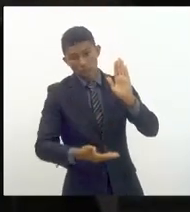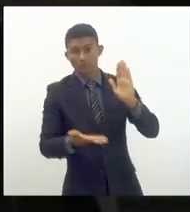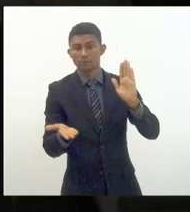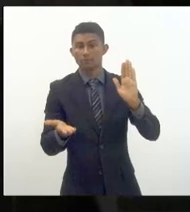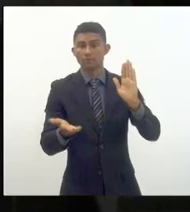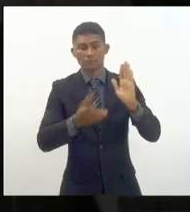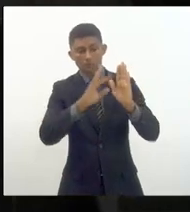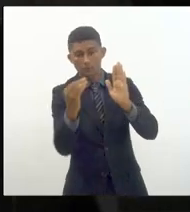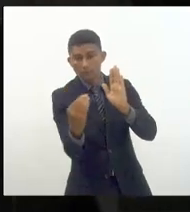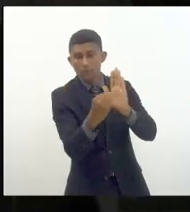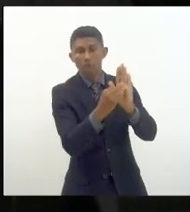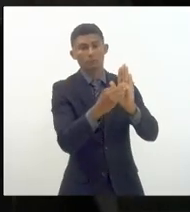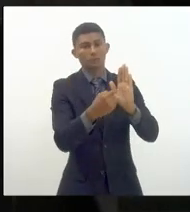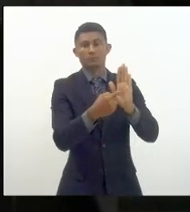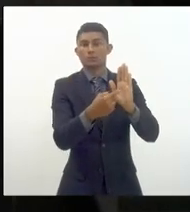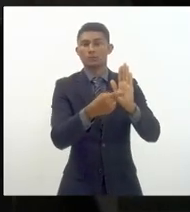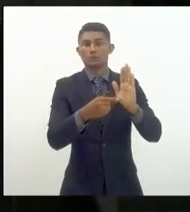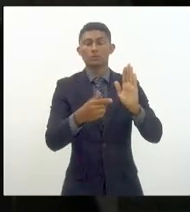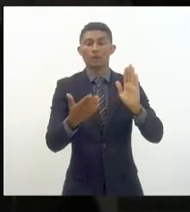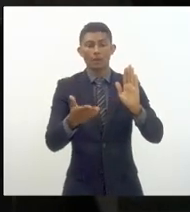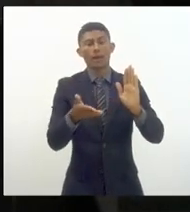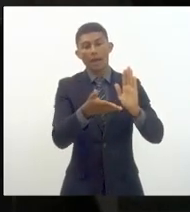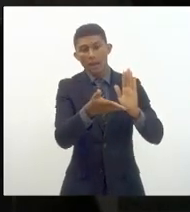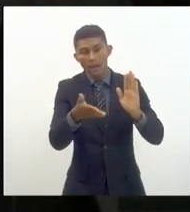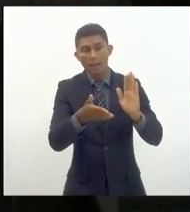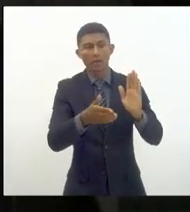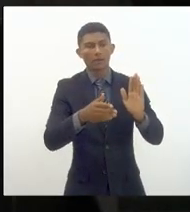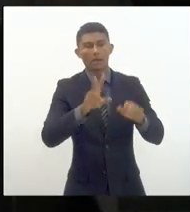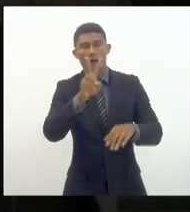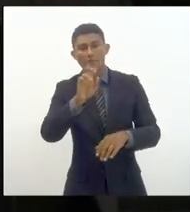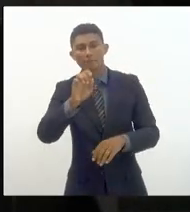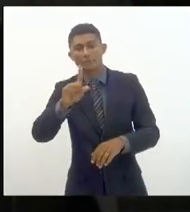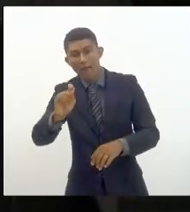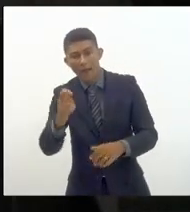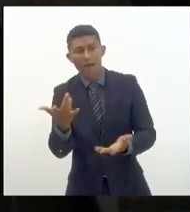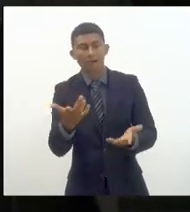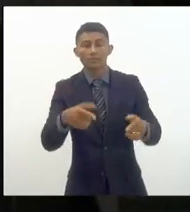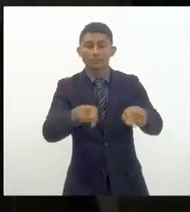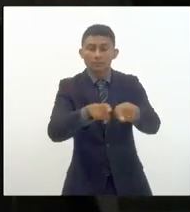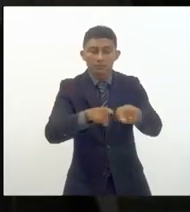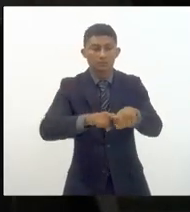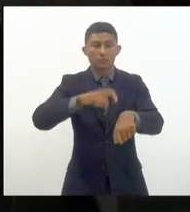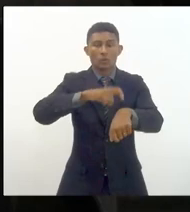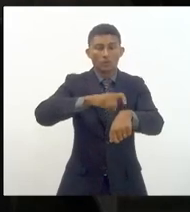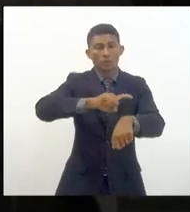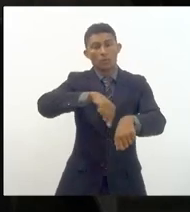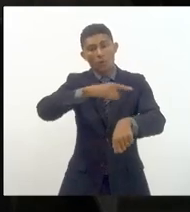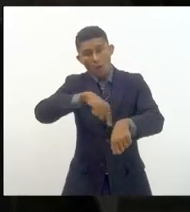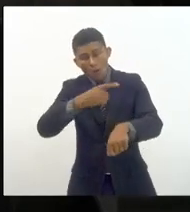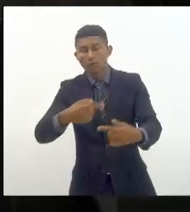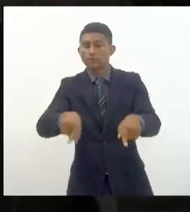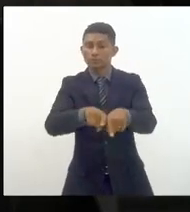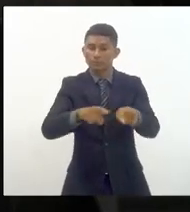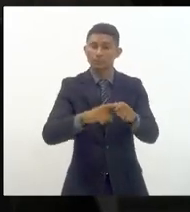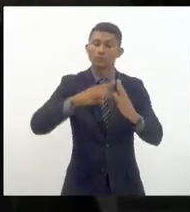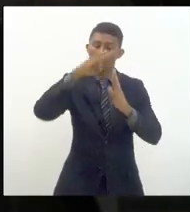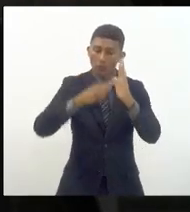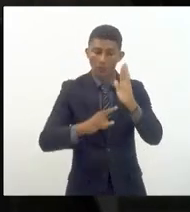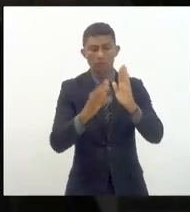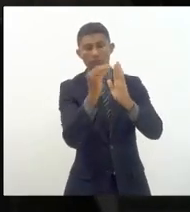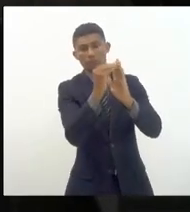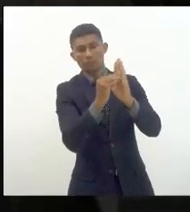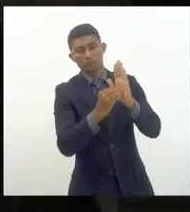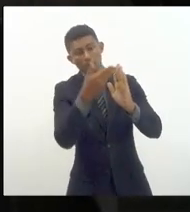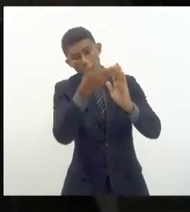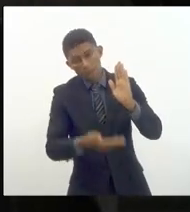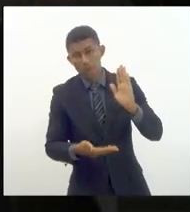fixava entre outras coisas né os cargos disponíveis ajudado disponíveis e o regime de trabalho a carga horária de trabalho correspondente